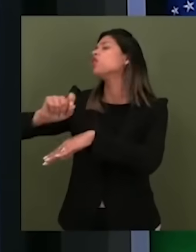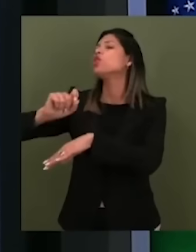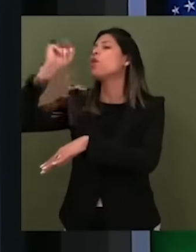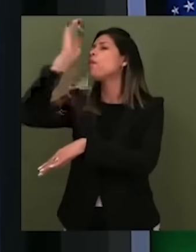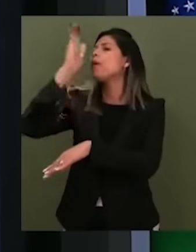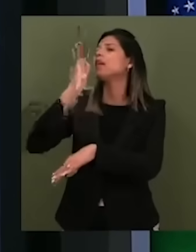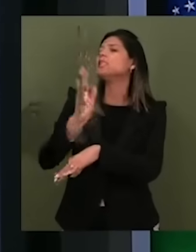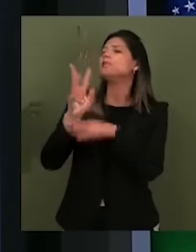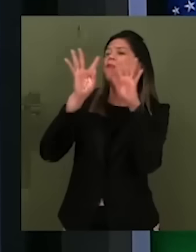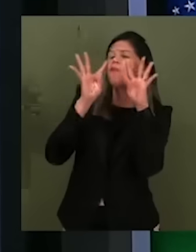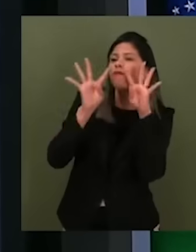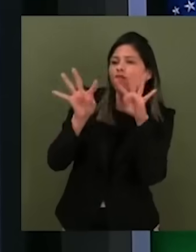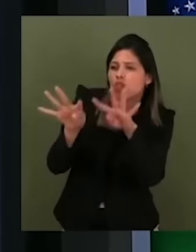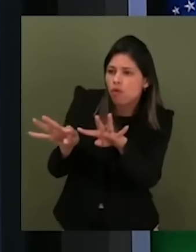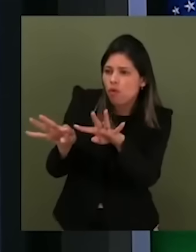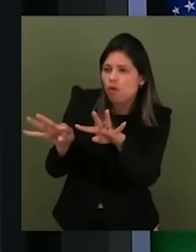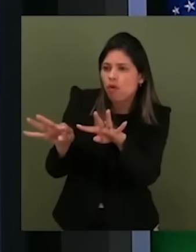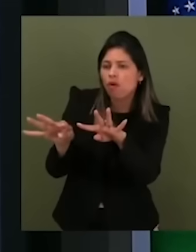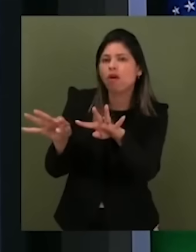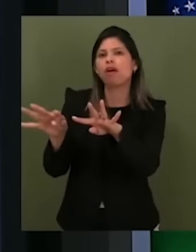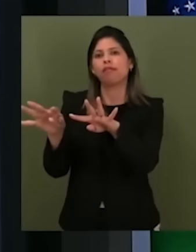gesto com bons olhos.